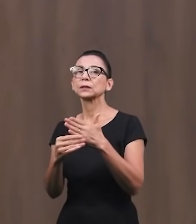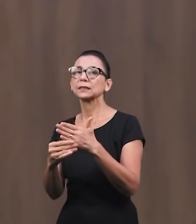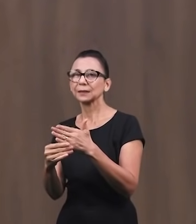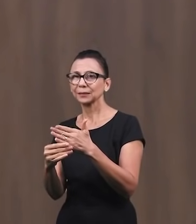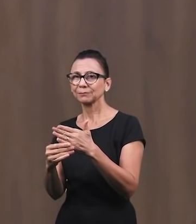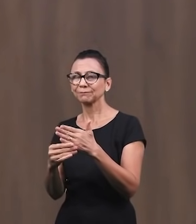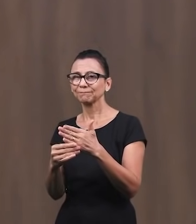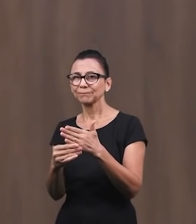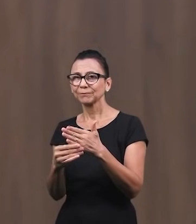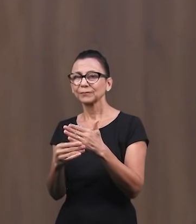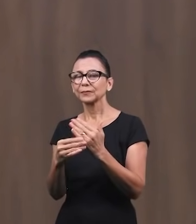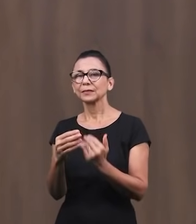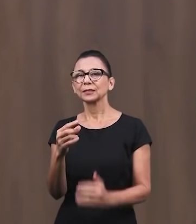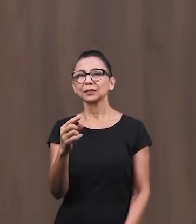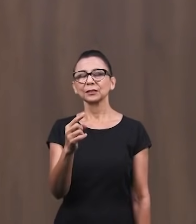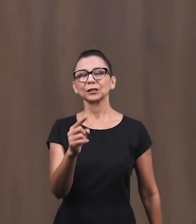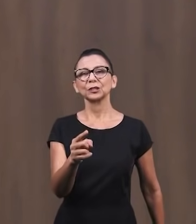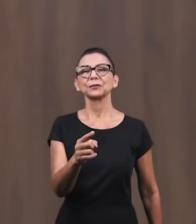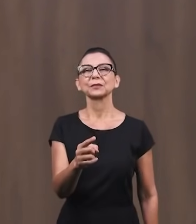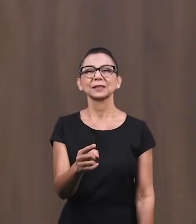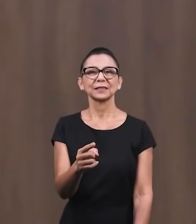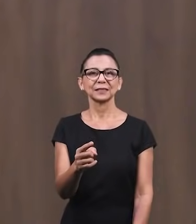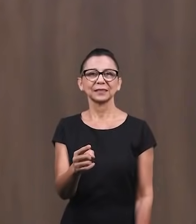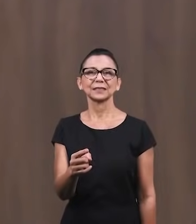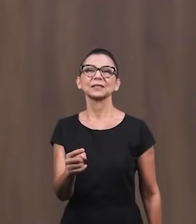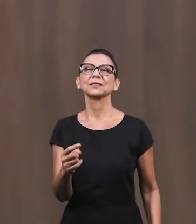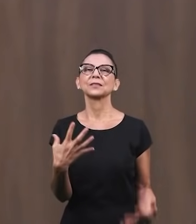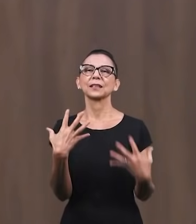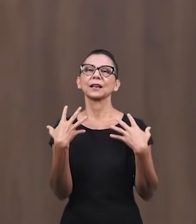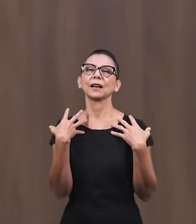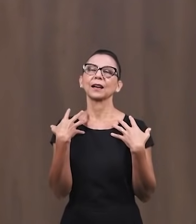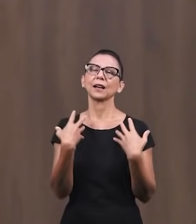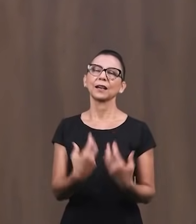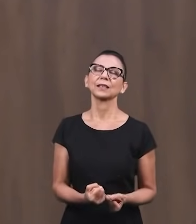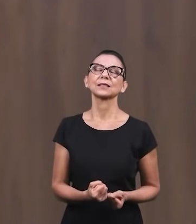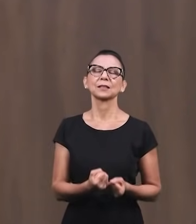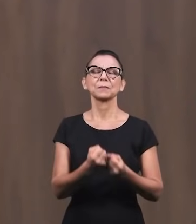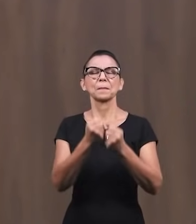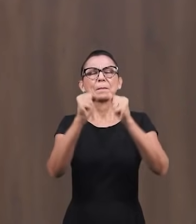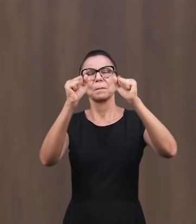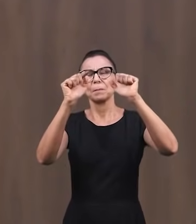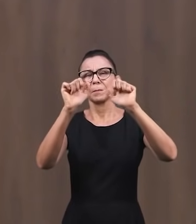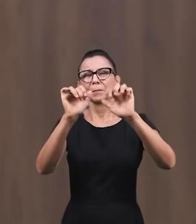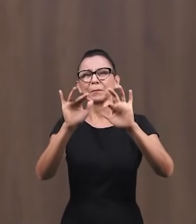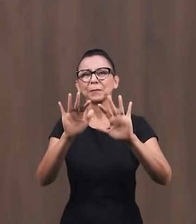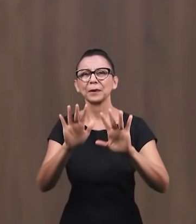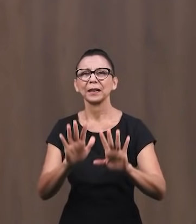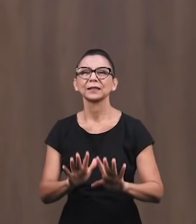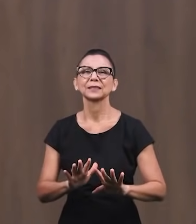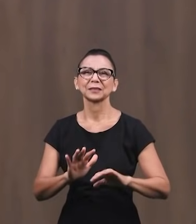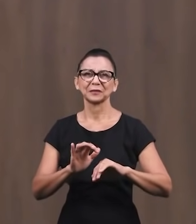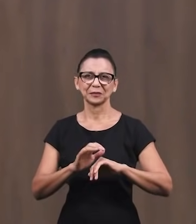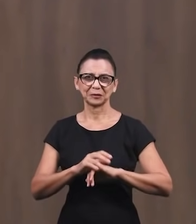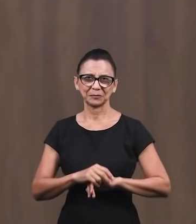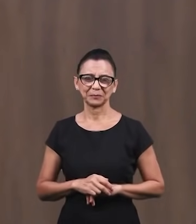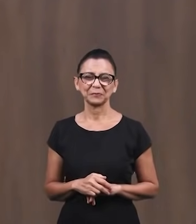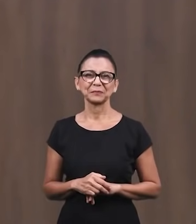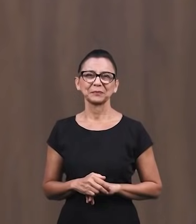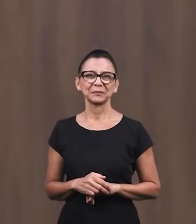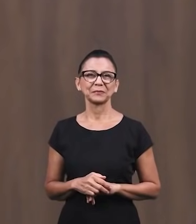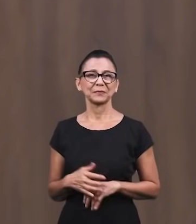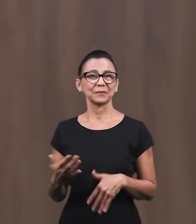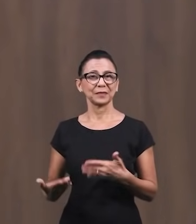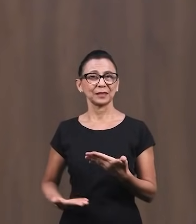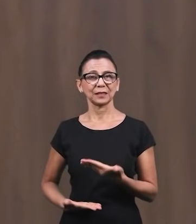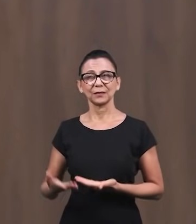vida e você passe a desfrutar de todas as bênçãos, de todos os benefícios de ser